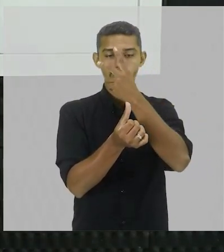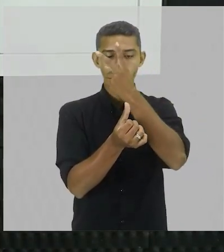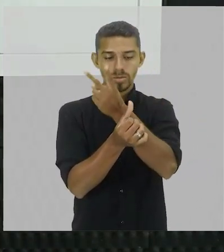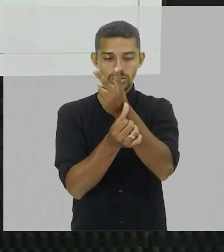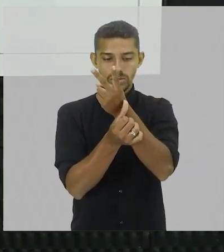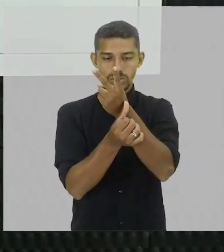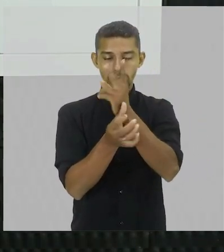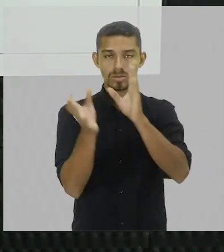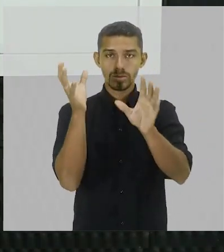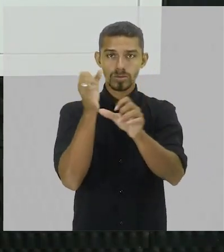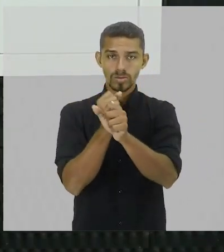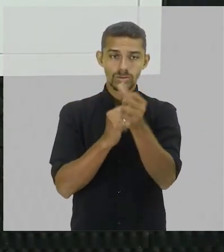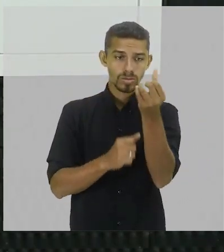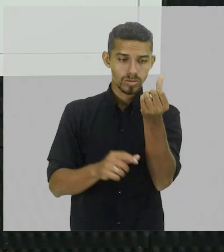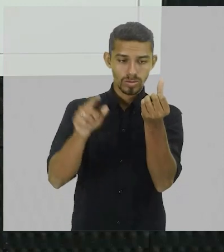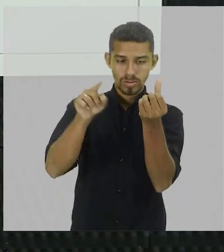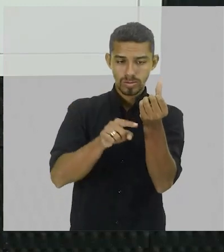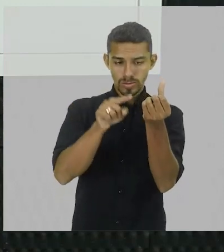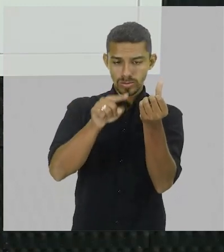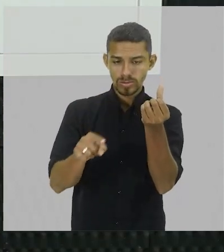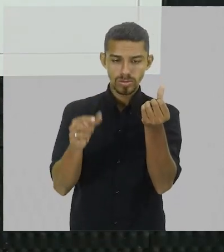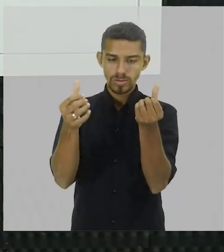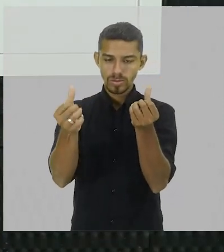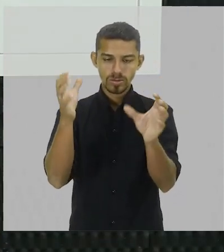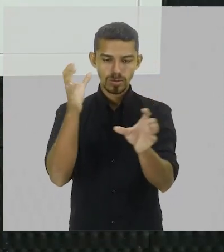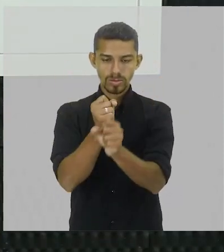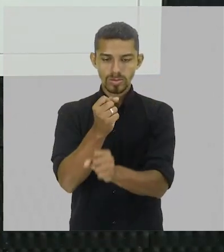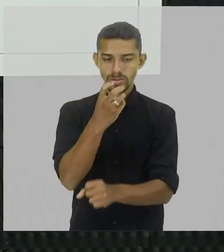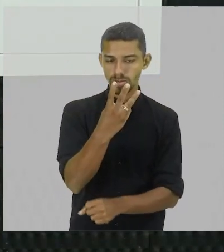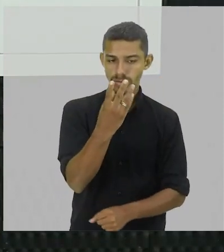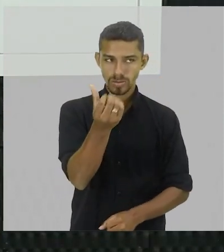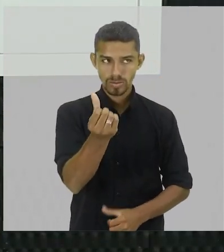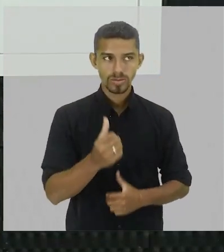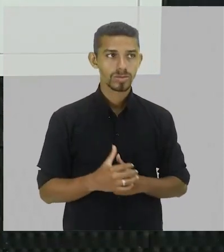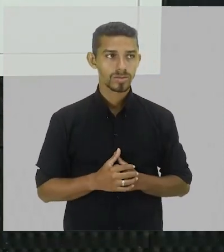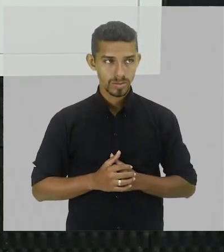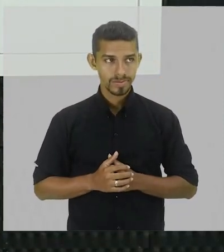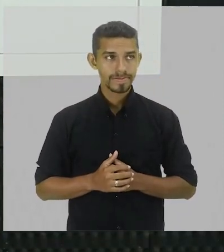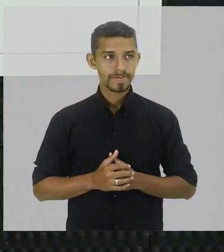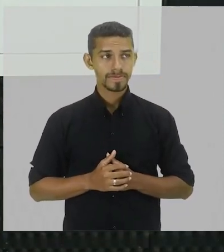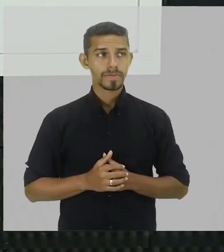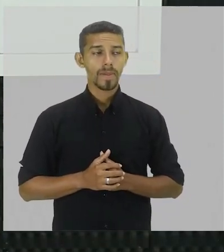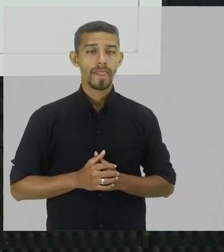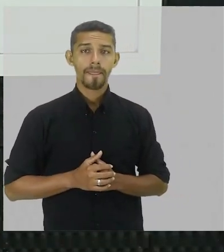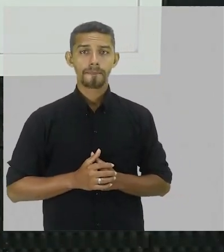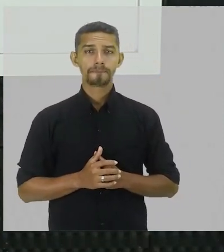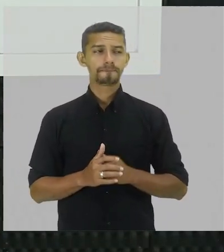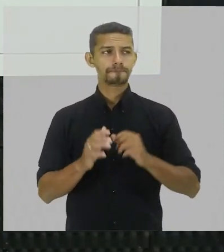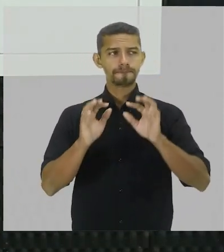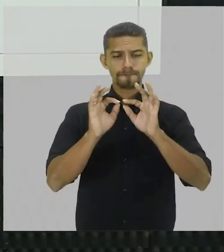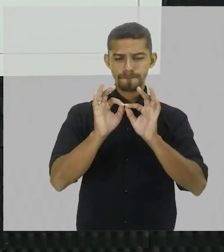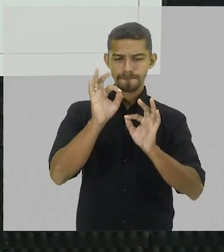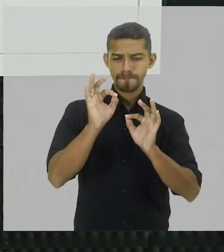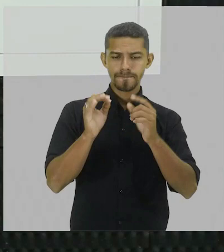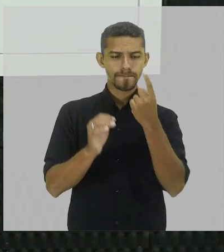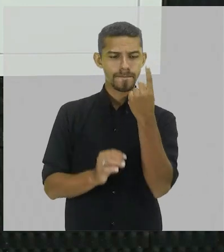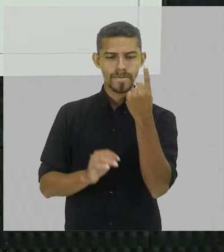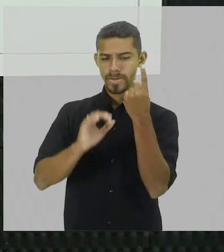nessa hora, turminha, porque veja que tem esses espaçamentos aqui, ó, que cada espaçamento desse aqui é 1